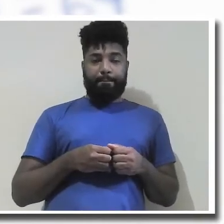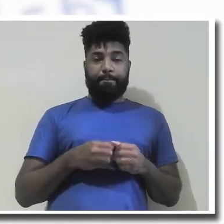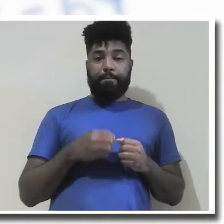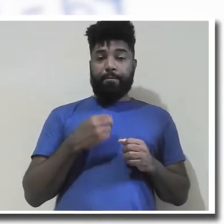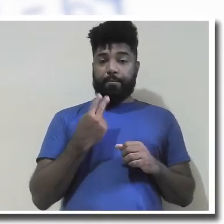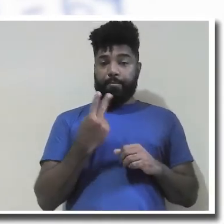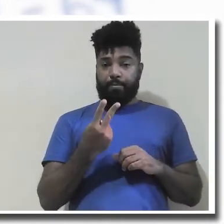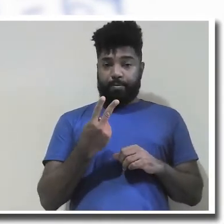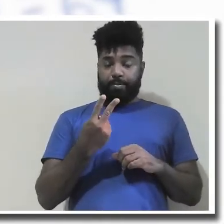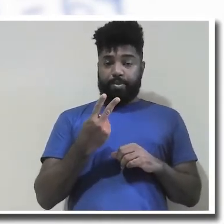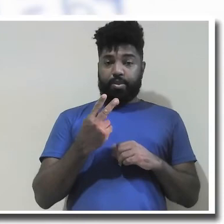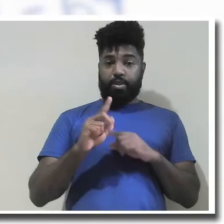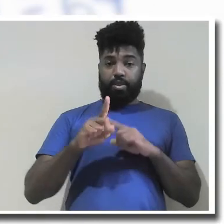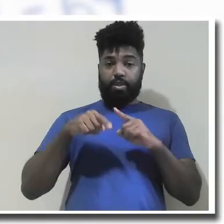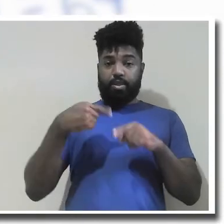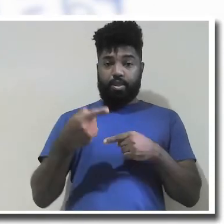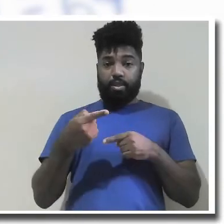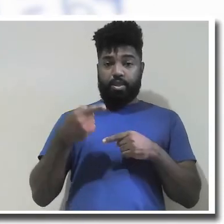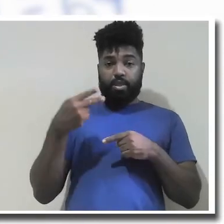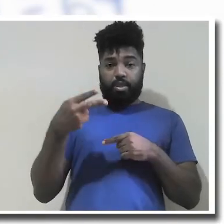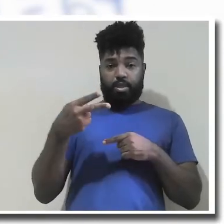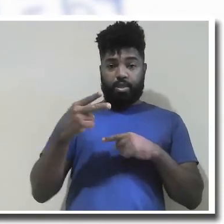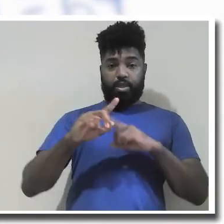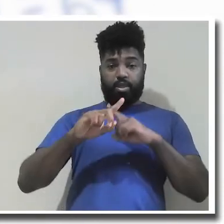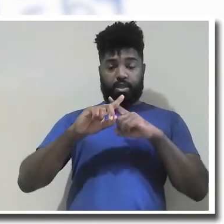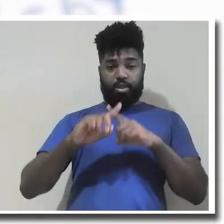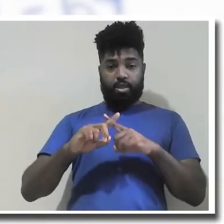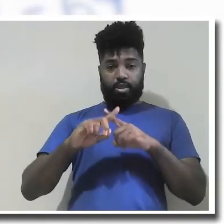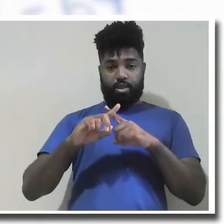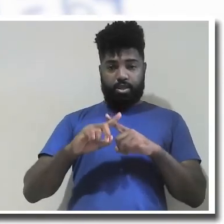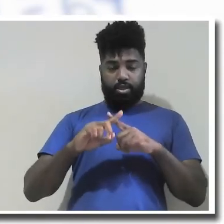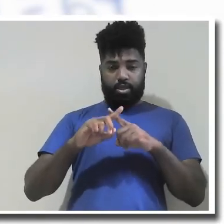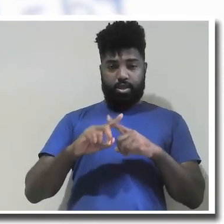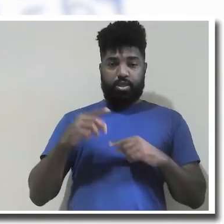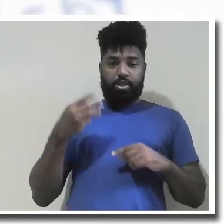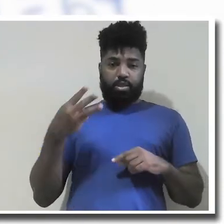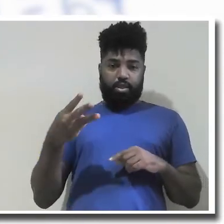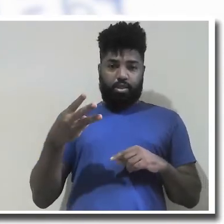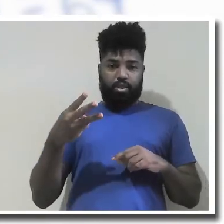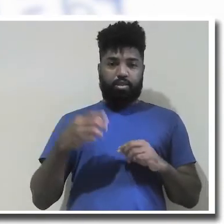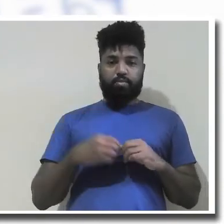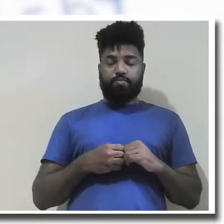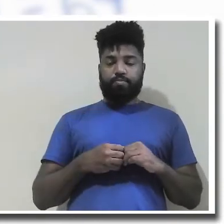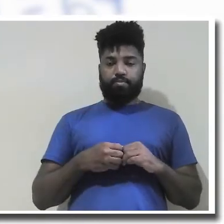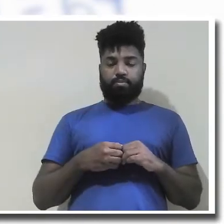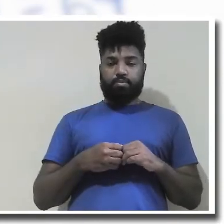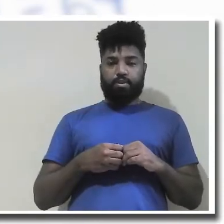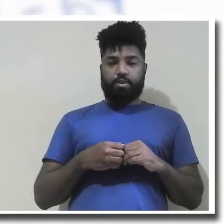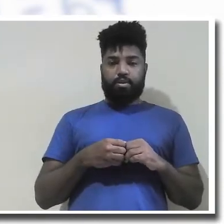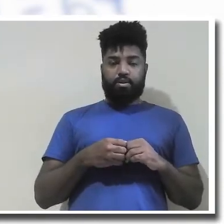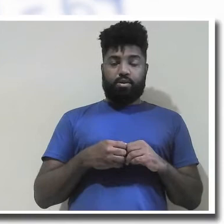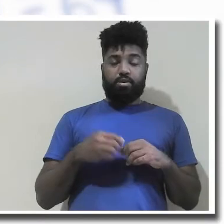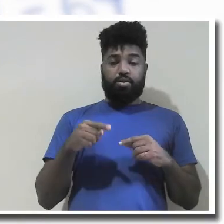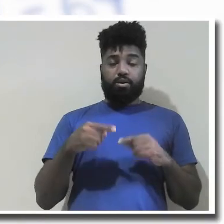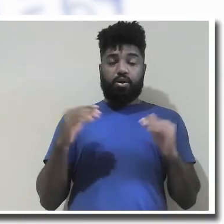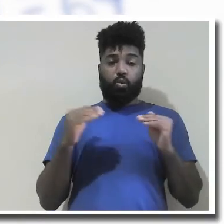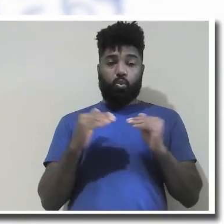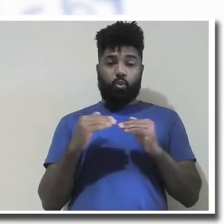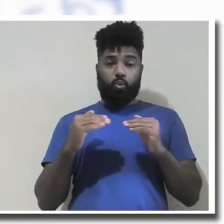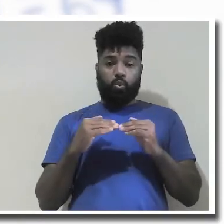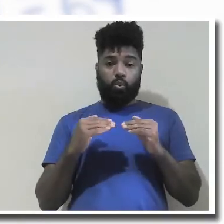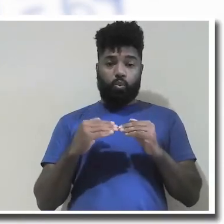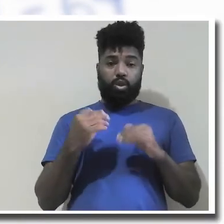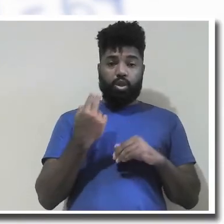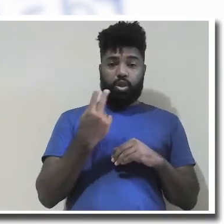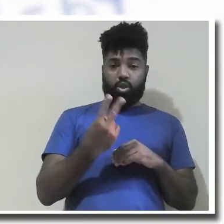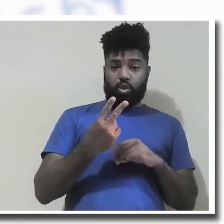2 elevado a 2 vezes 3, que é igual a